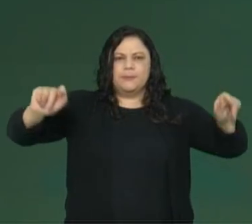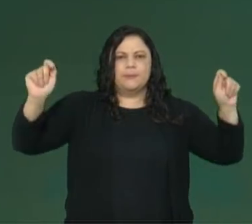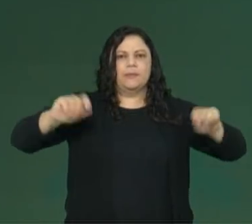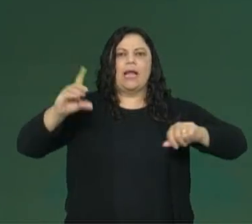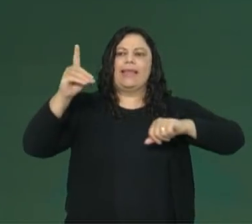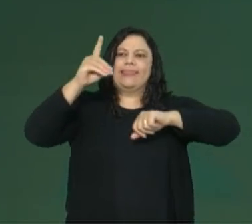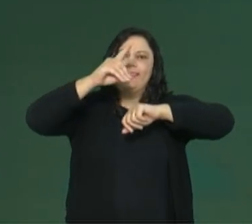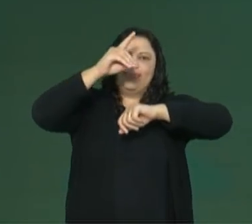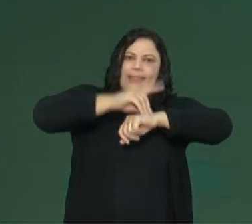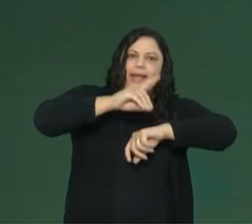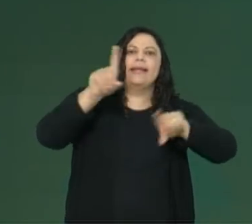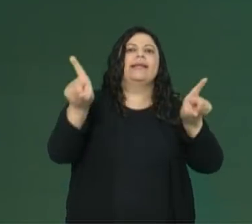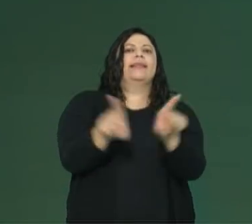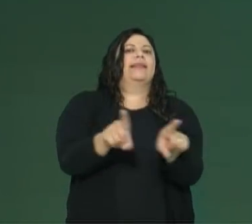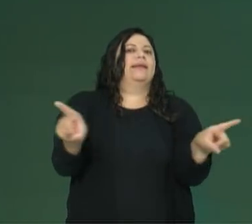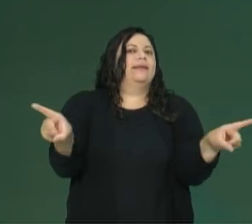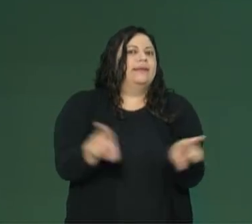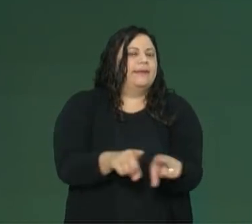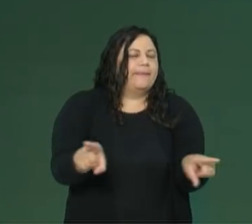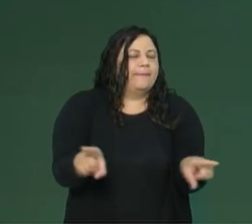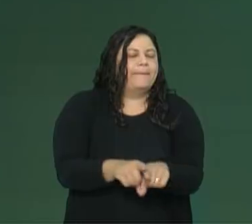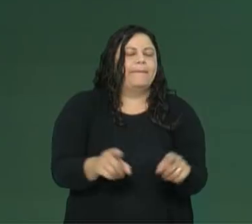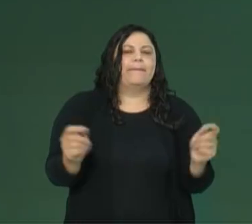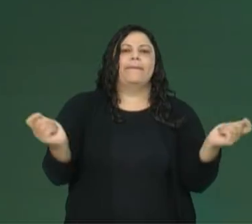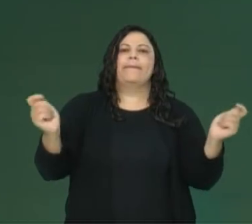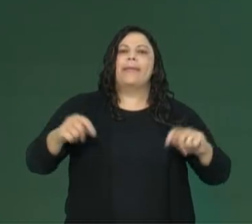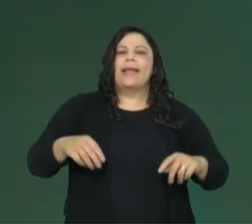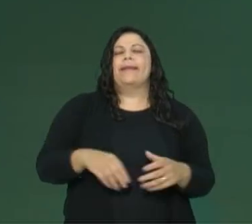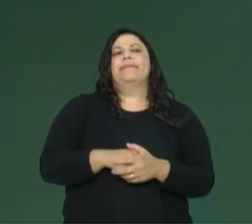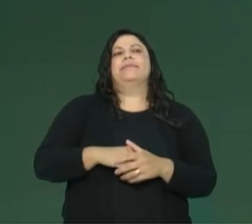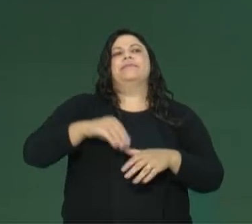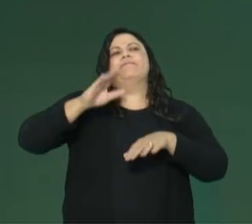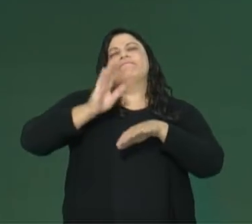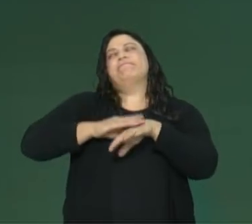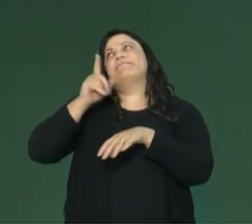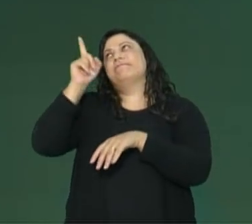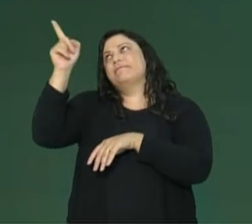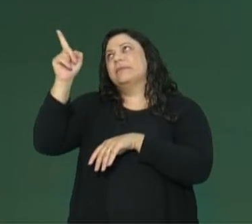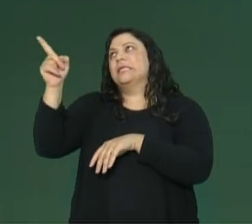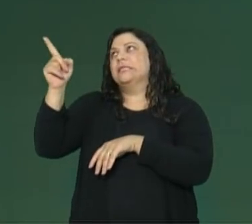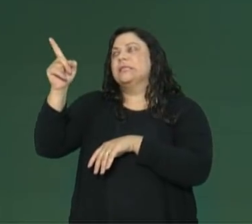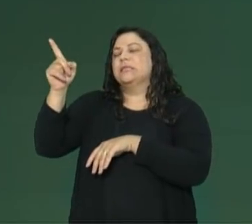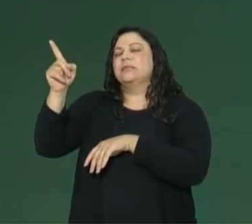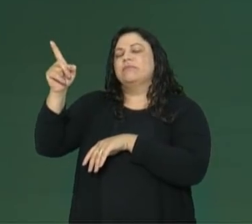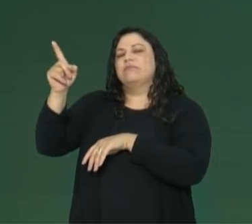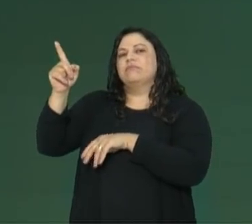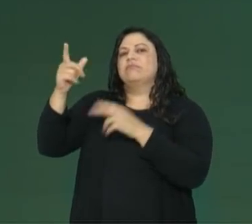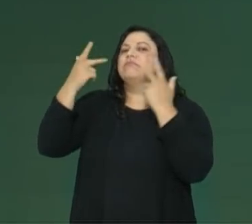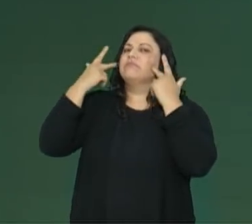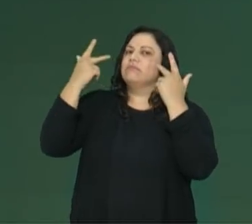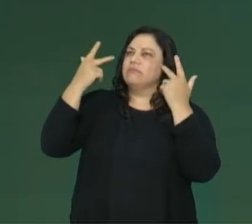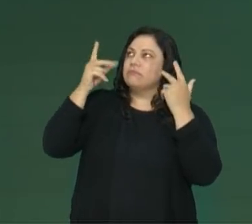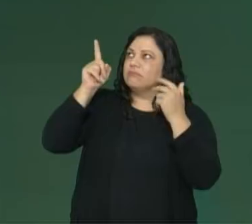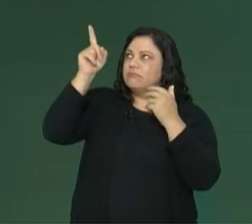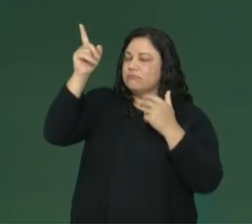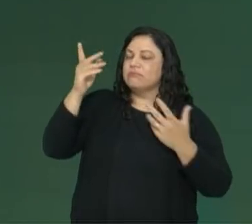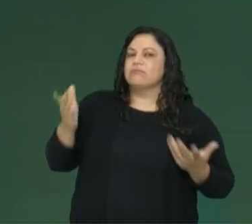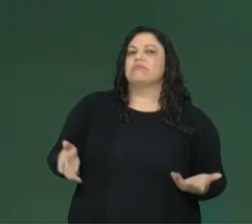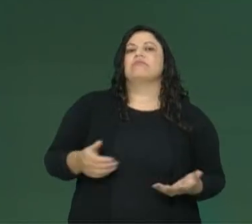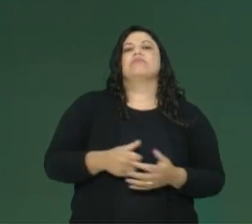da malária também pode transmitir. Mas mais comumente, esse mosquito, comum em qualquer